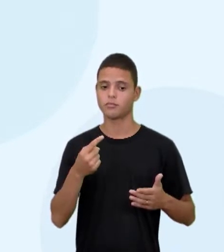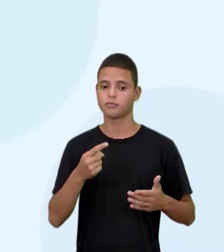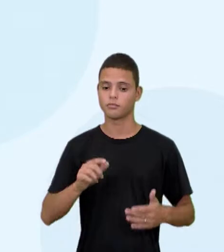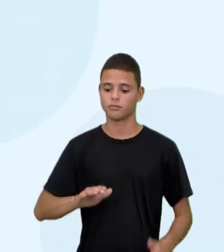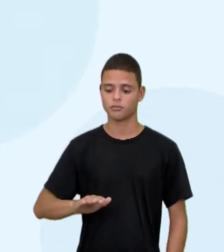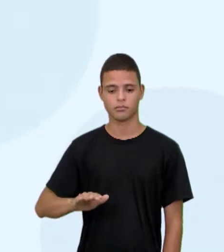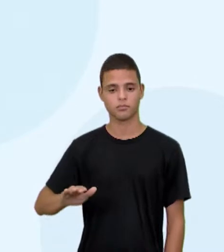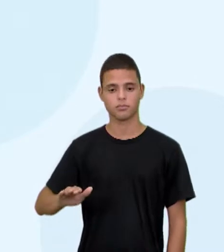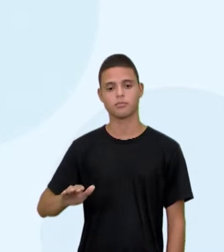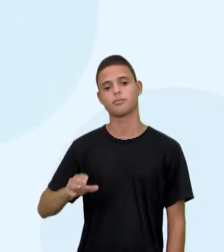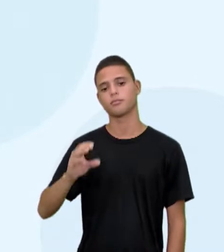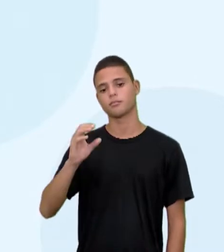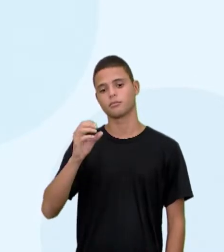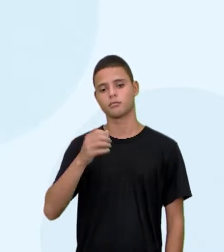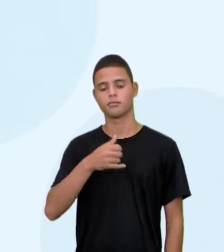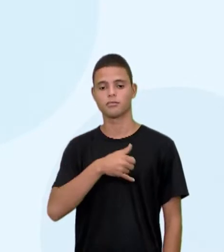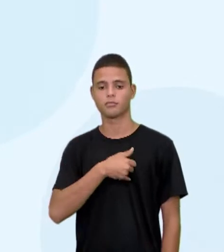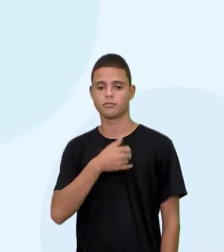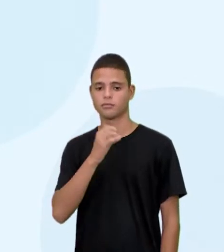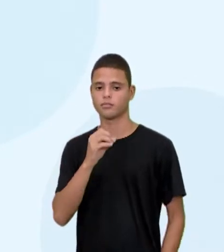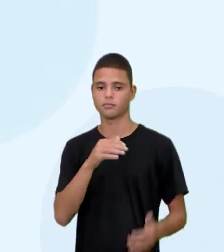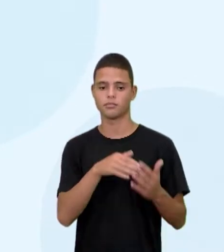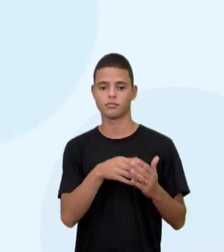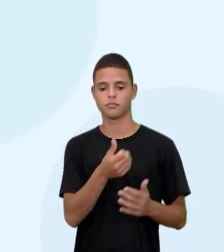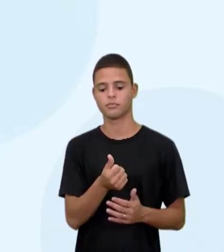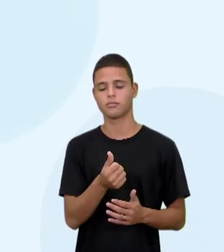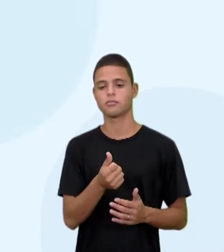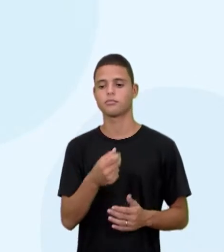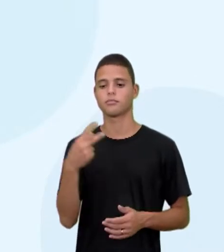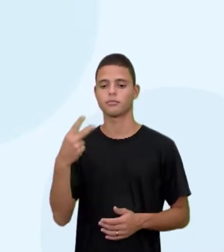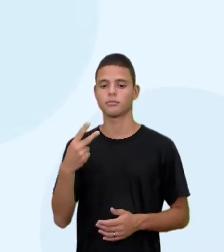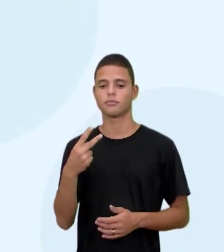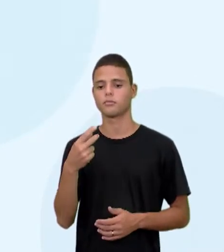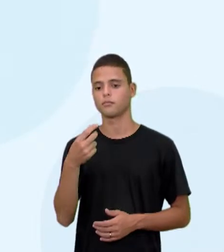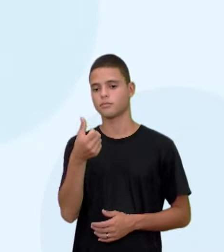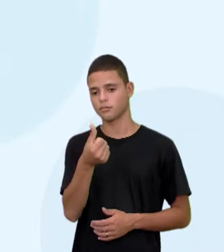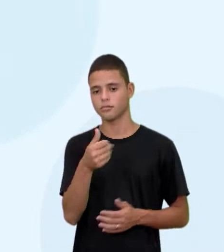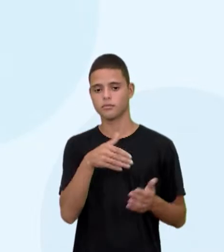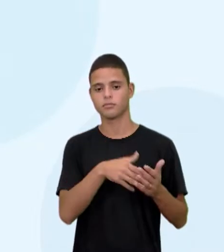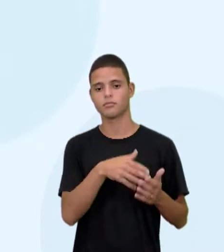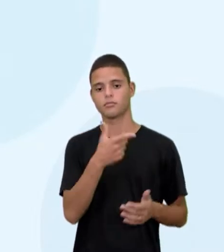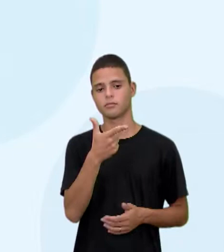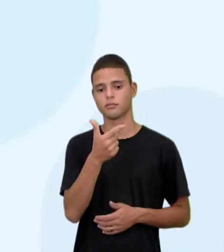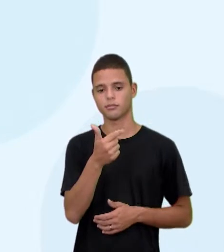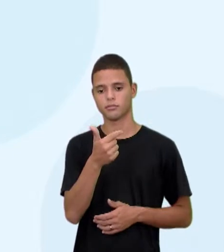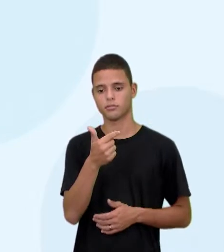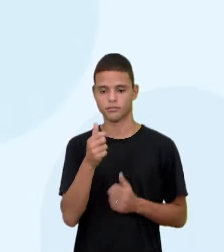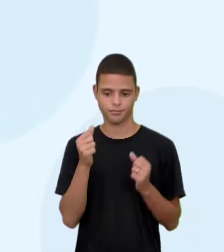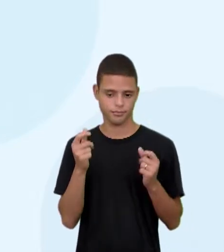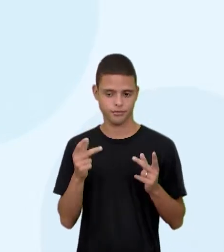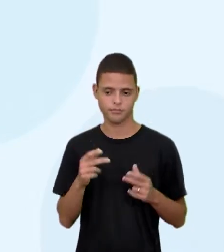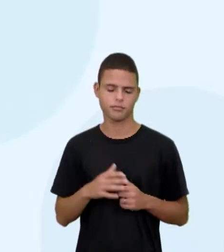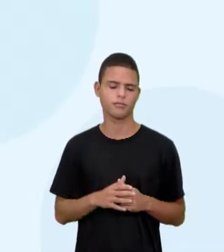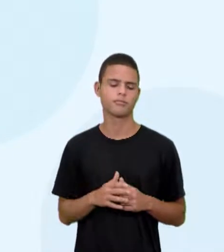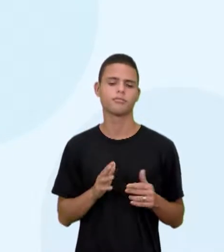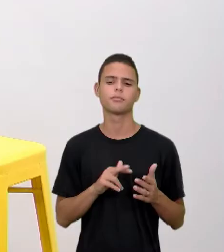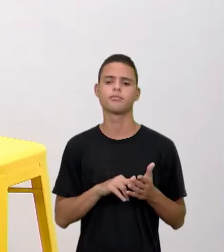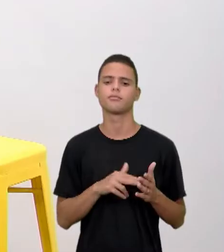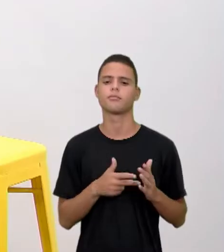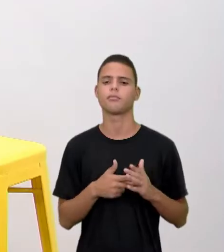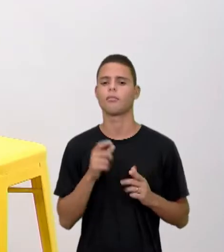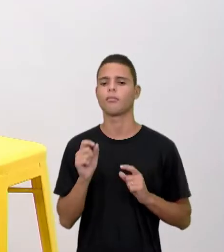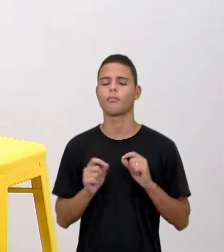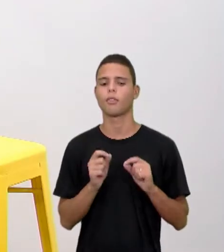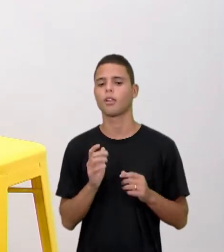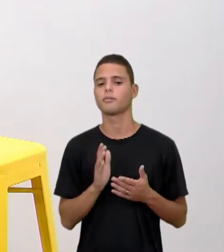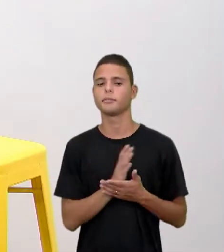aos 6, e a segunda infância, dos 6 aos 12. E aí, o que isso quer dizer? Quando a gente vai falar sobre fases da vida,